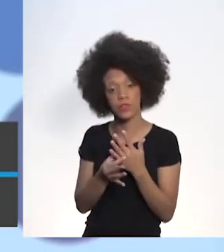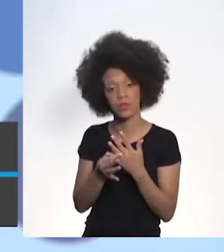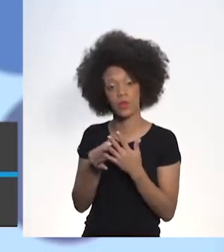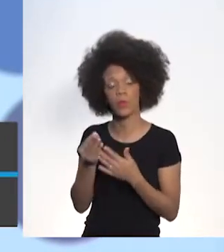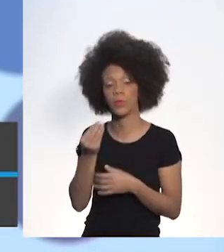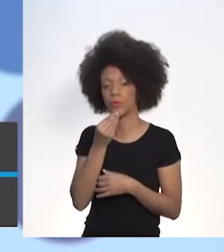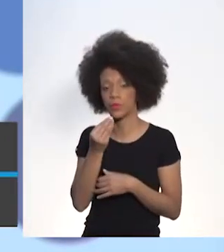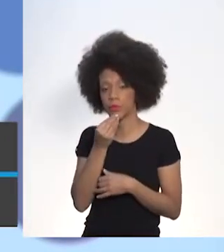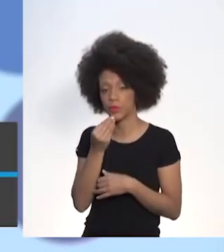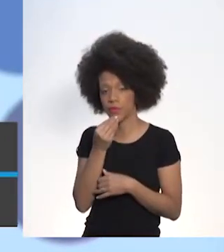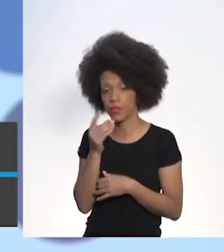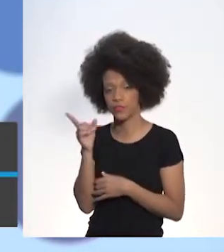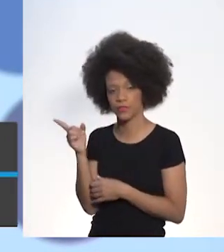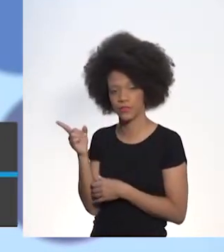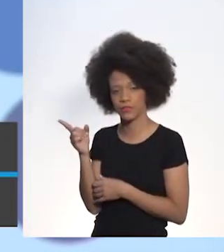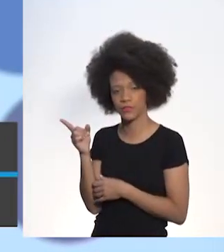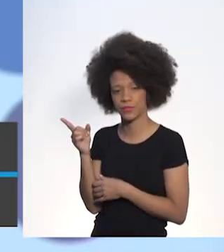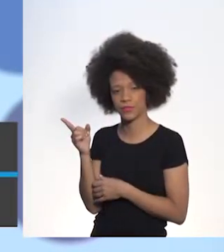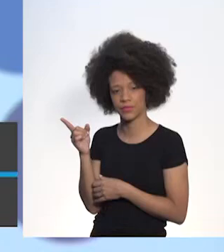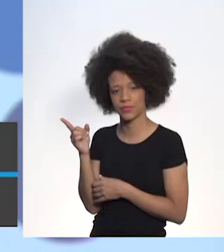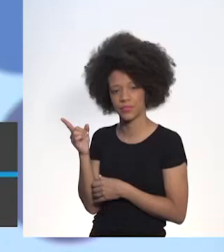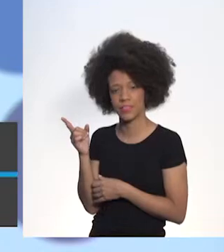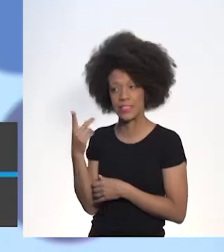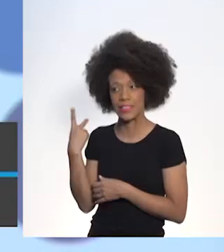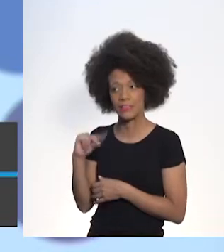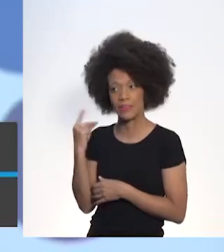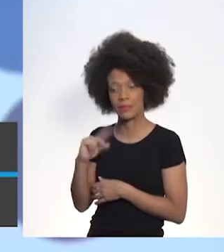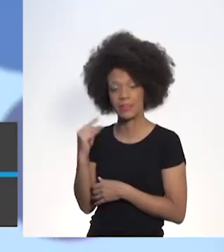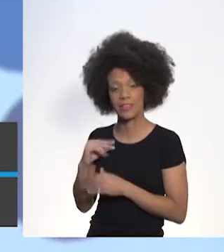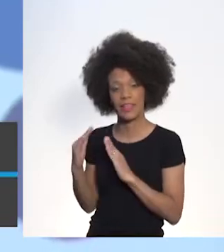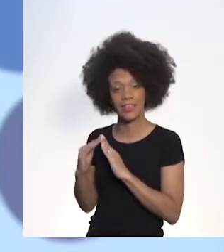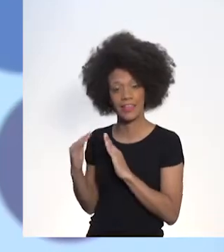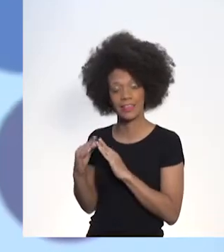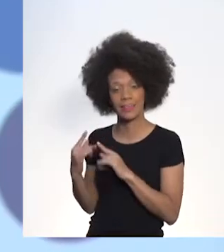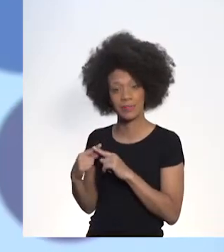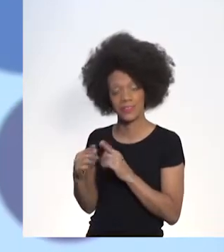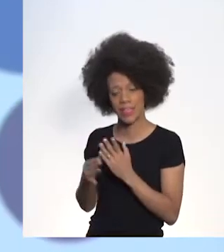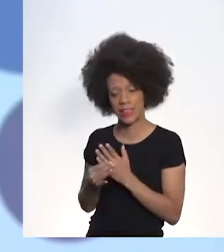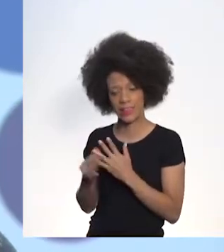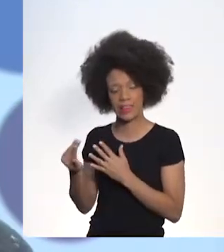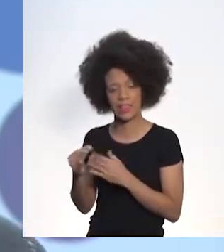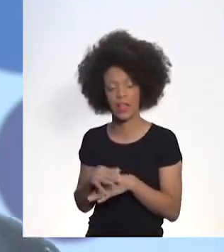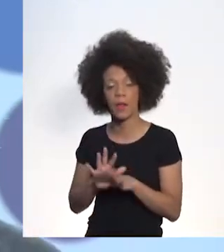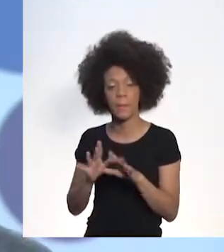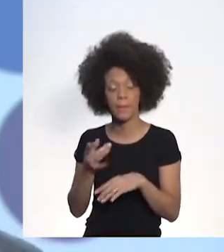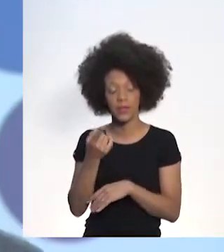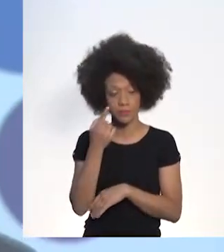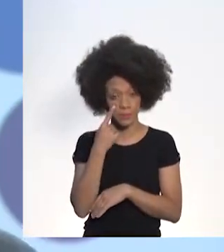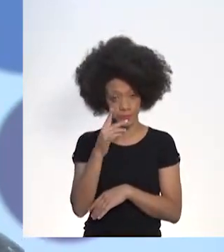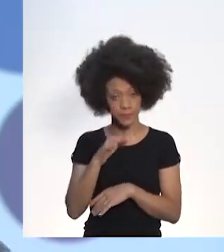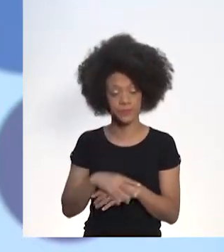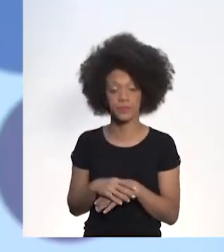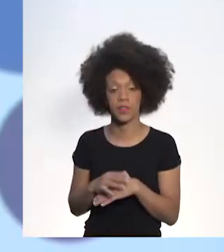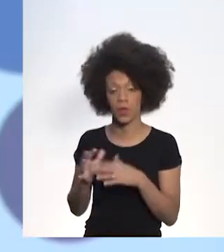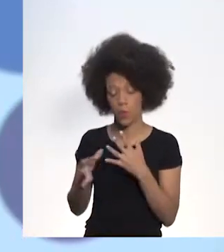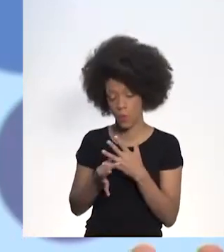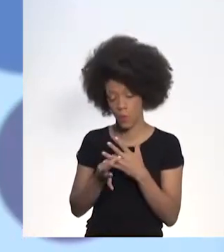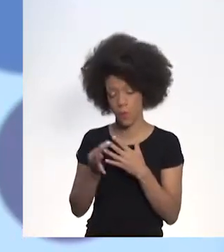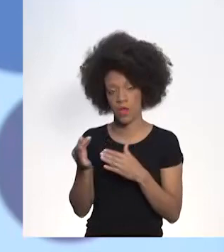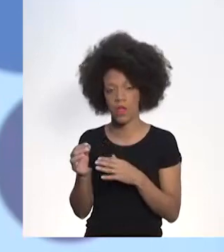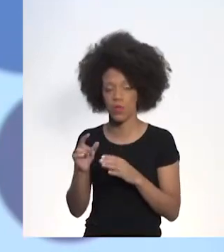ó. Eu vou apanhar em casa hoje, hein? Porque eu tirei a aliança do dedo. Mas, ó, essa aliança não é que ela seja